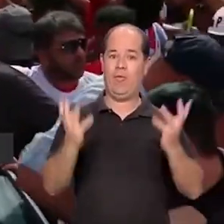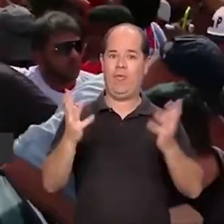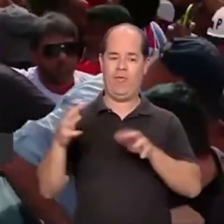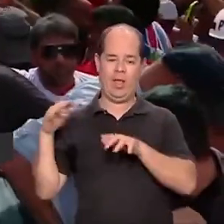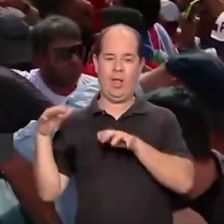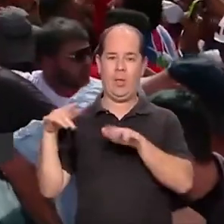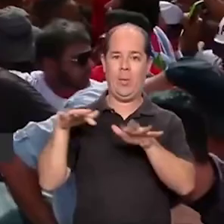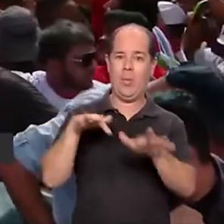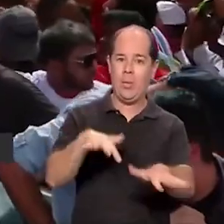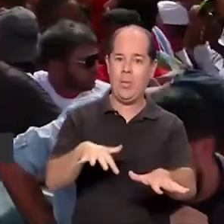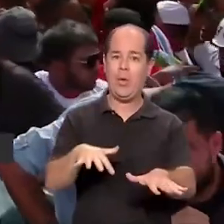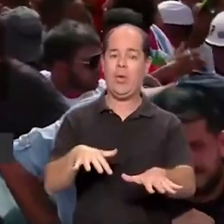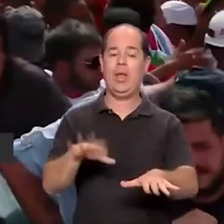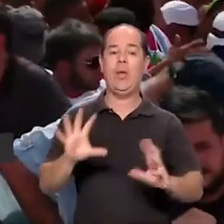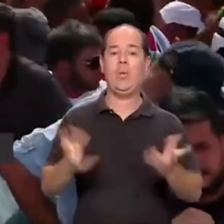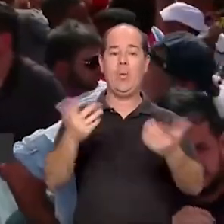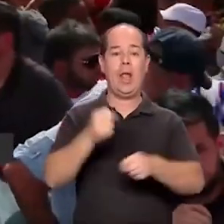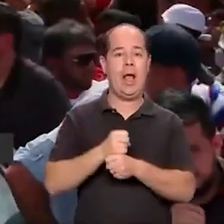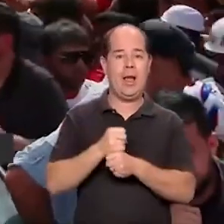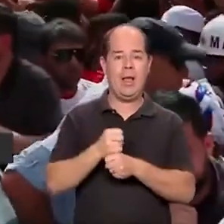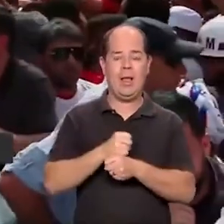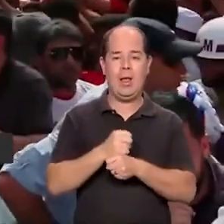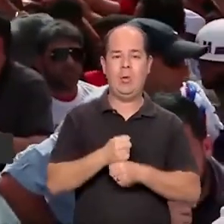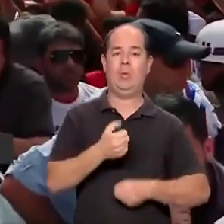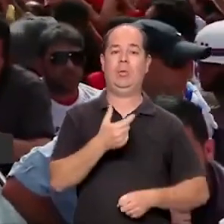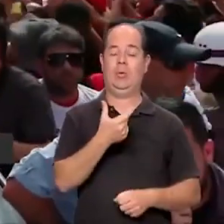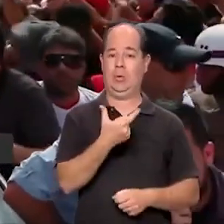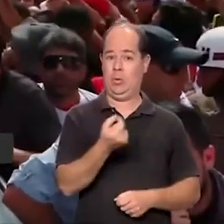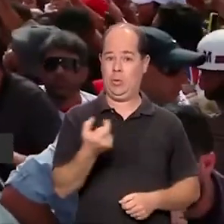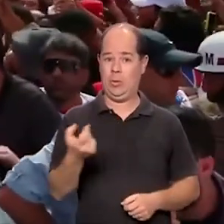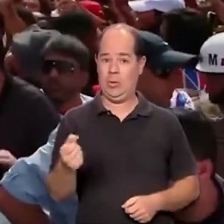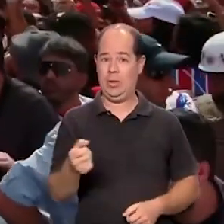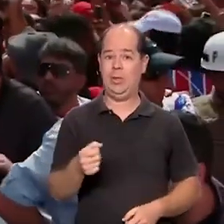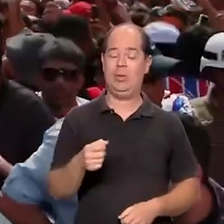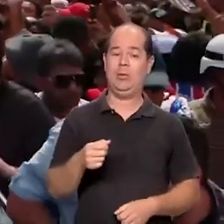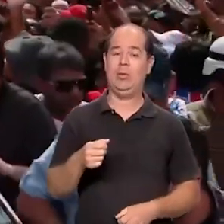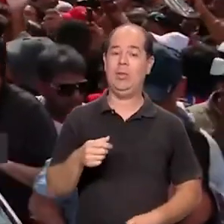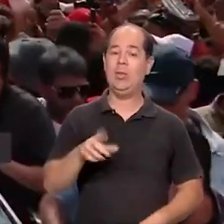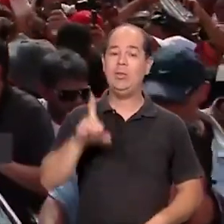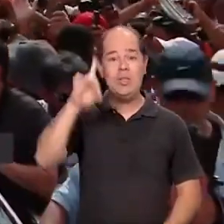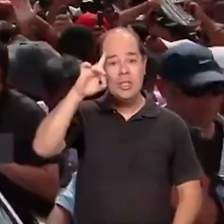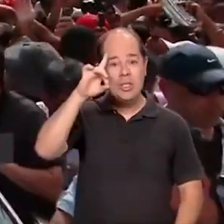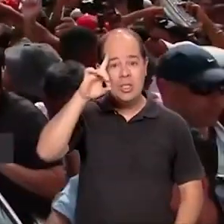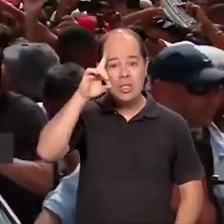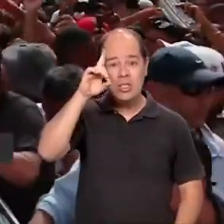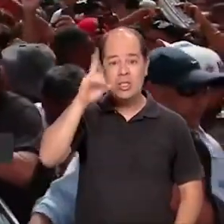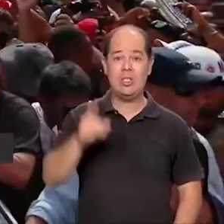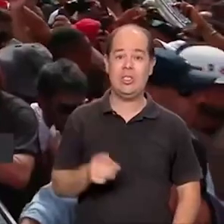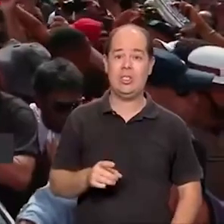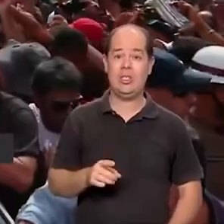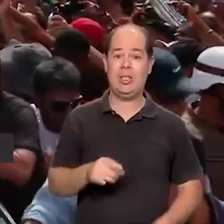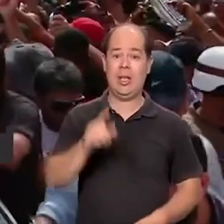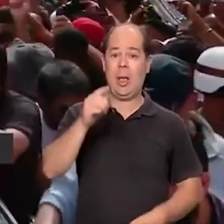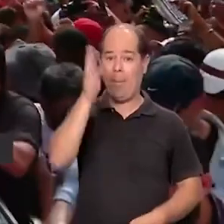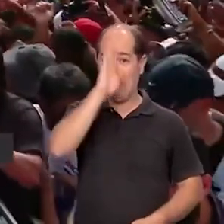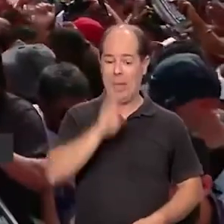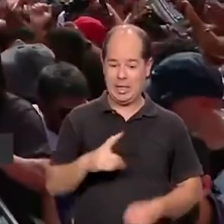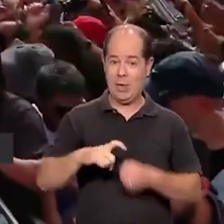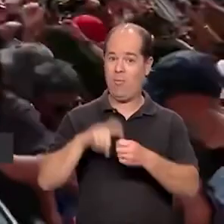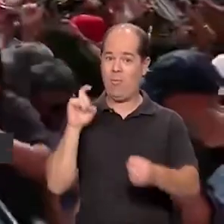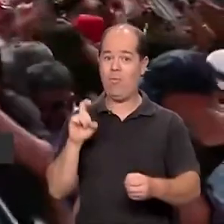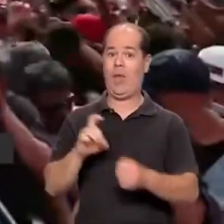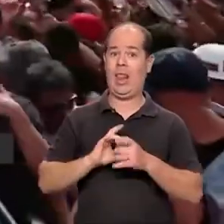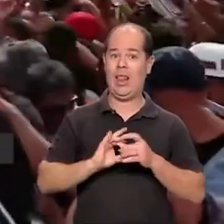da comemoração do bicentenário, os 200 anos da independência do Brasil na Bahia.